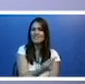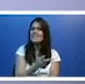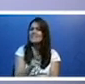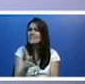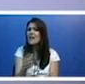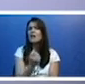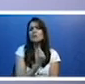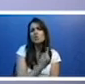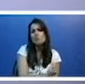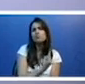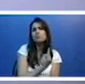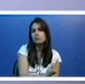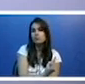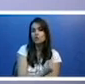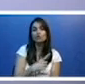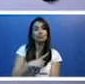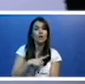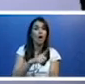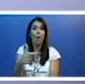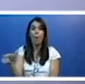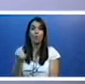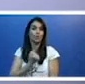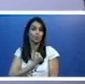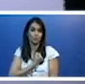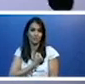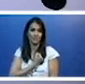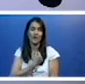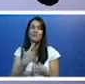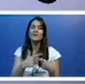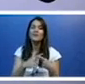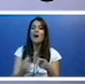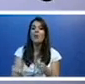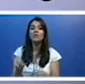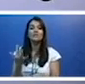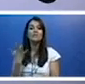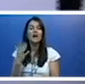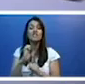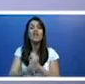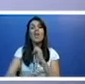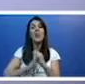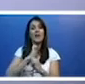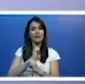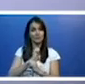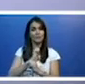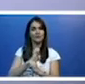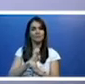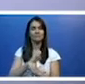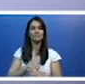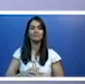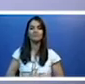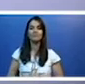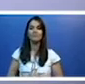1 aqui, por isso que não tem número nenhum na base, porque é a quantidade de elétrons que participa na fórmula.